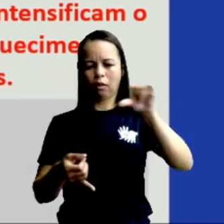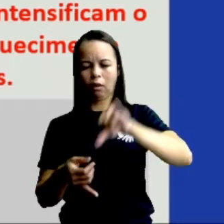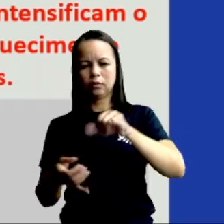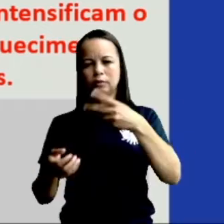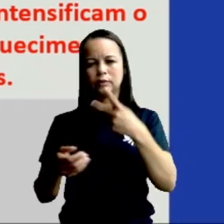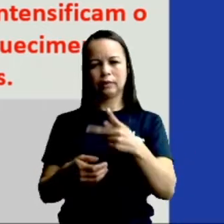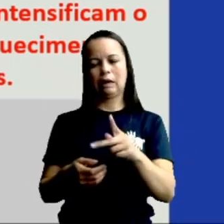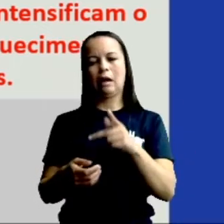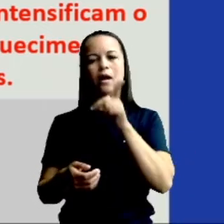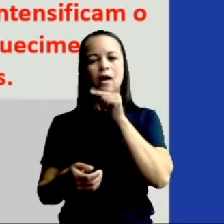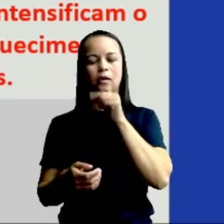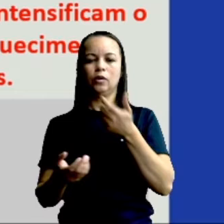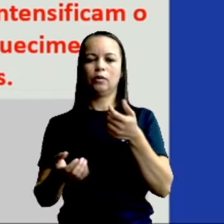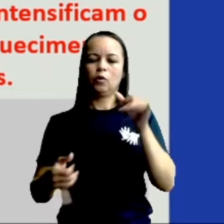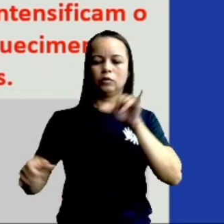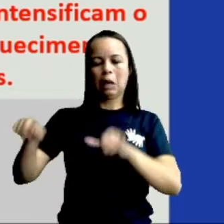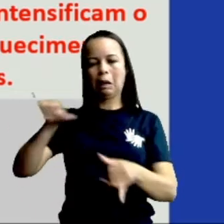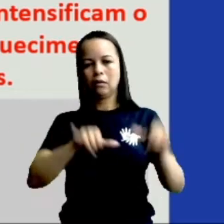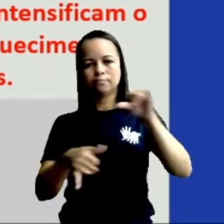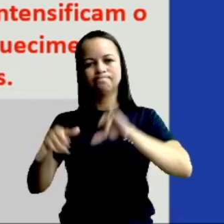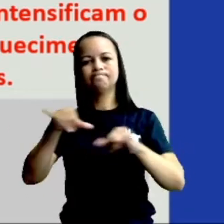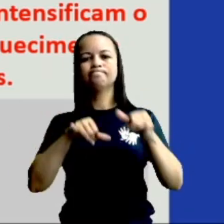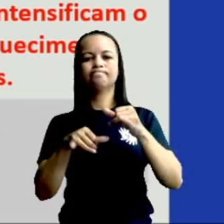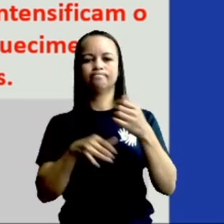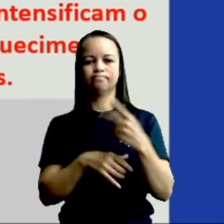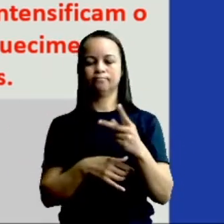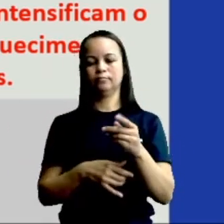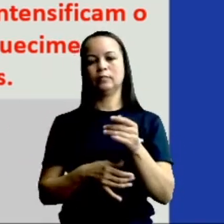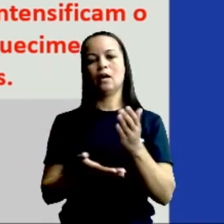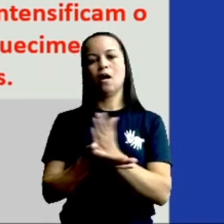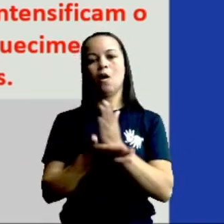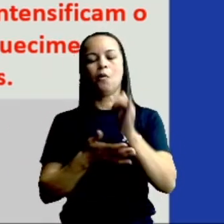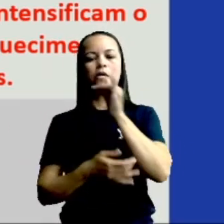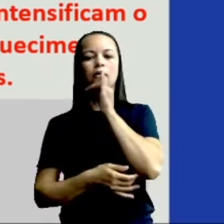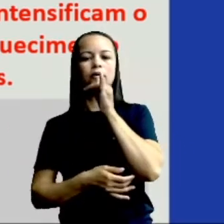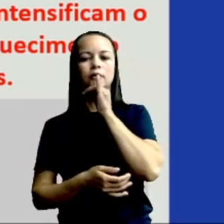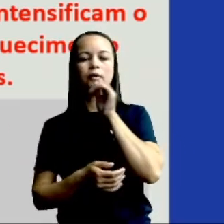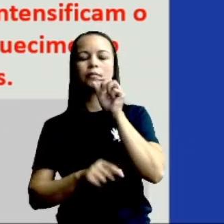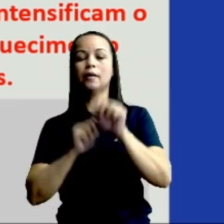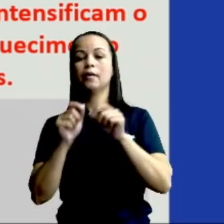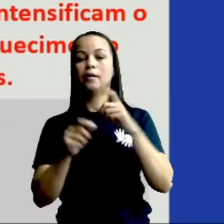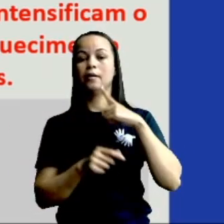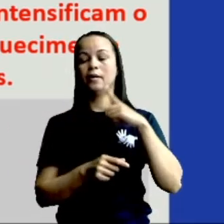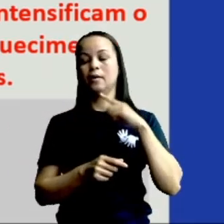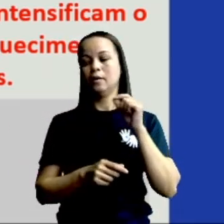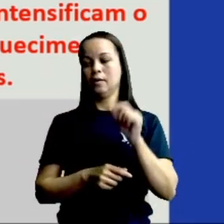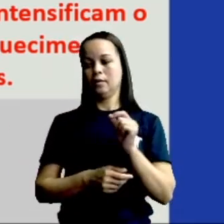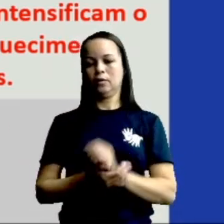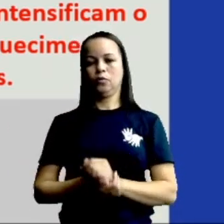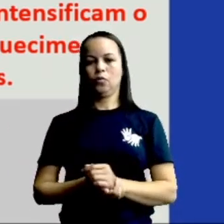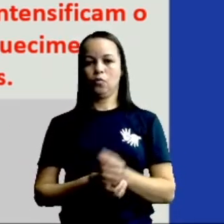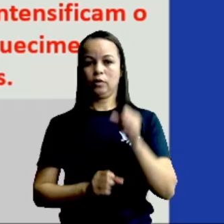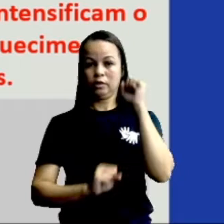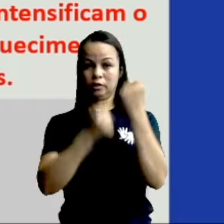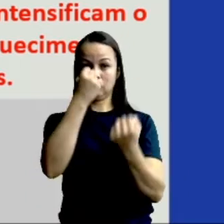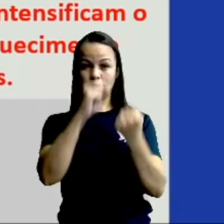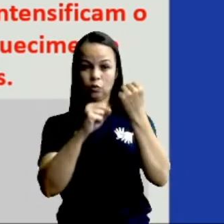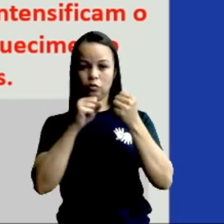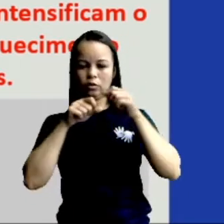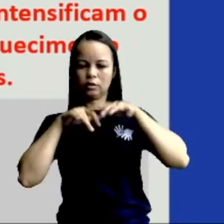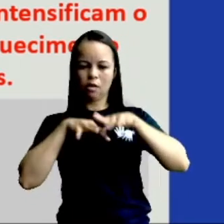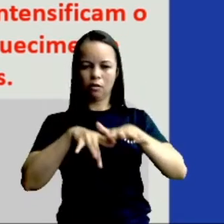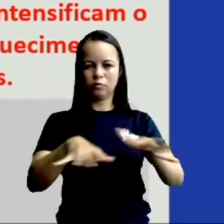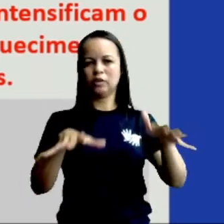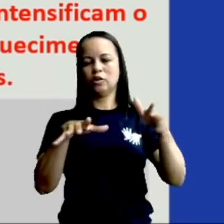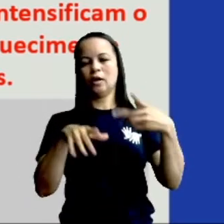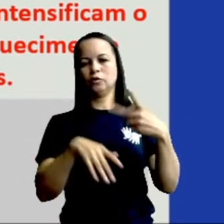é uma poluição química. Alguns exemplos temos aí como os resíduos das indústrias, que são lá despejados